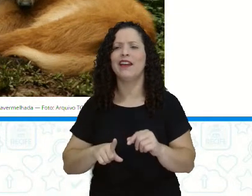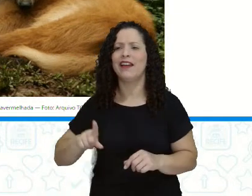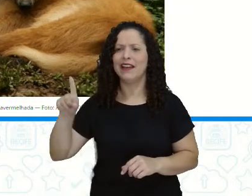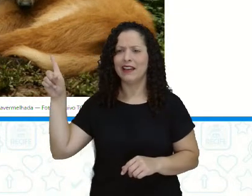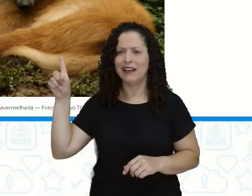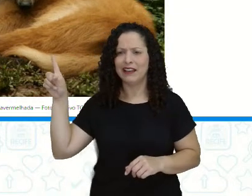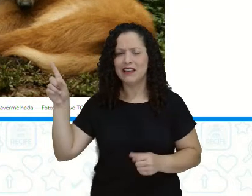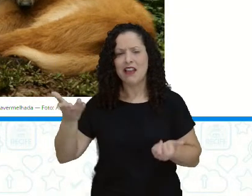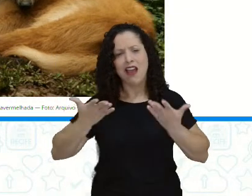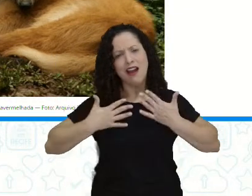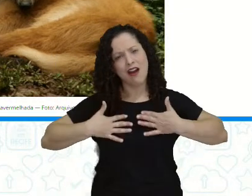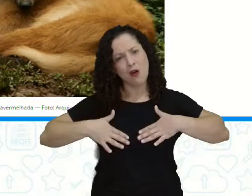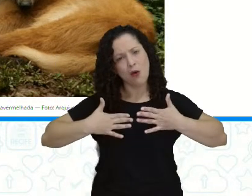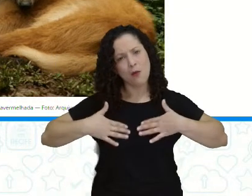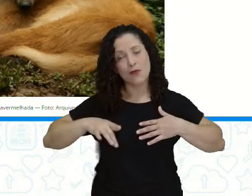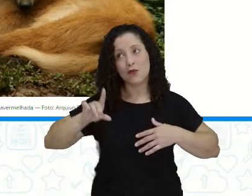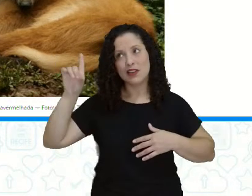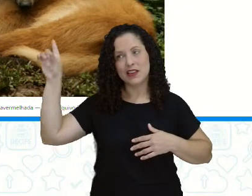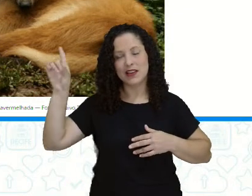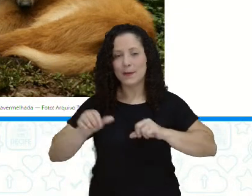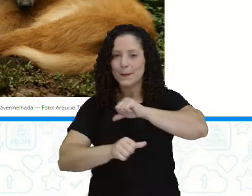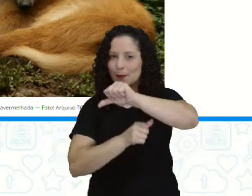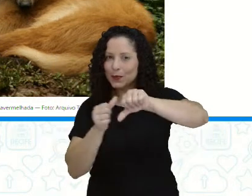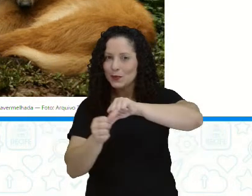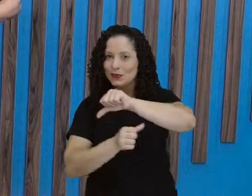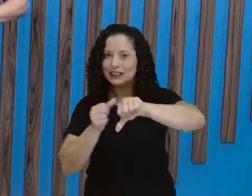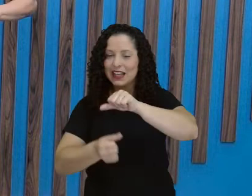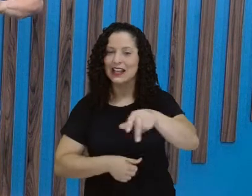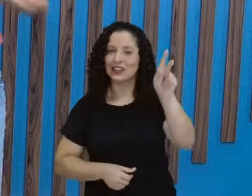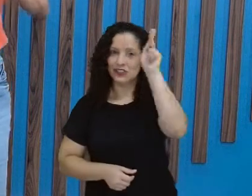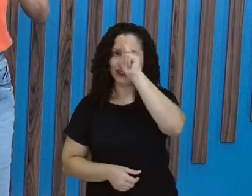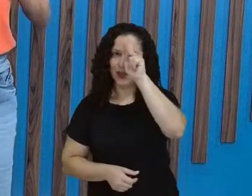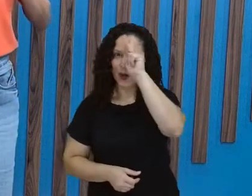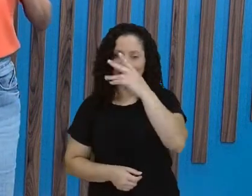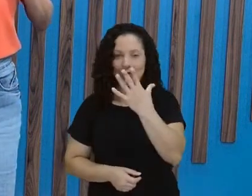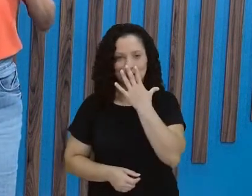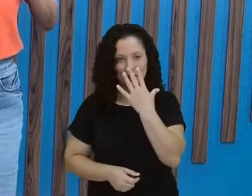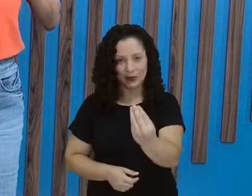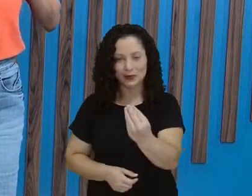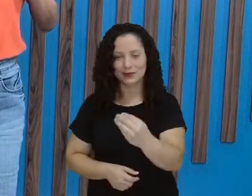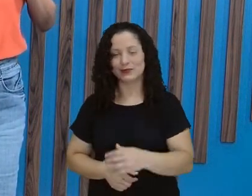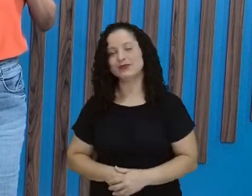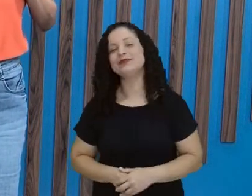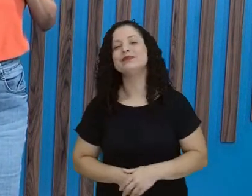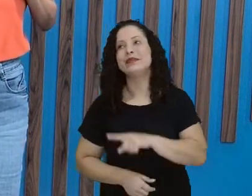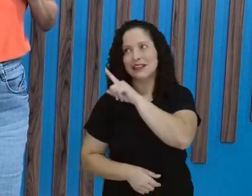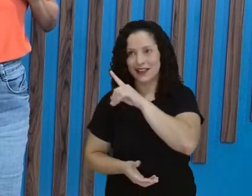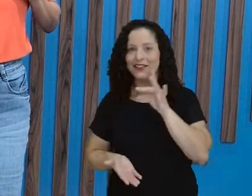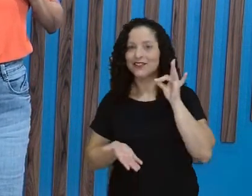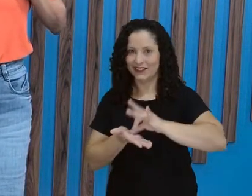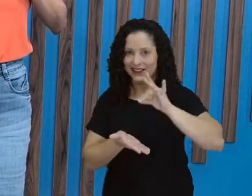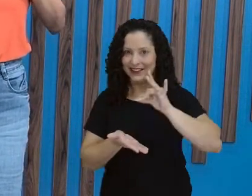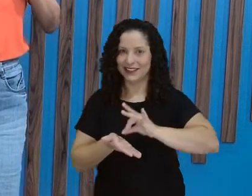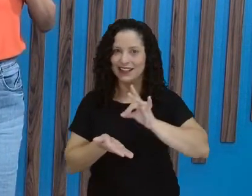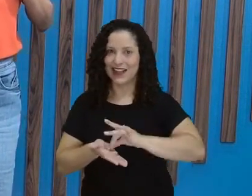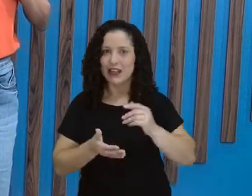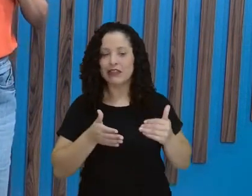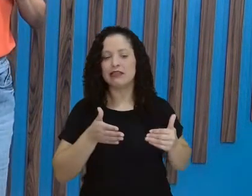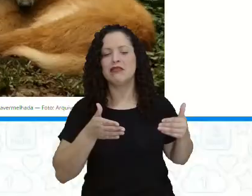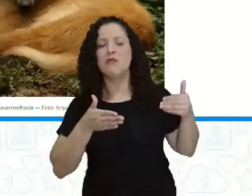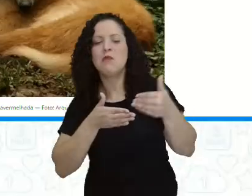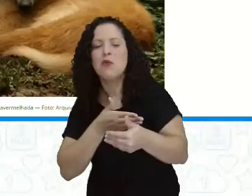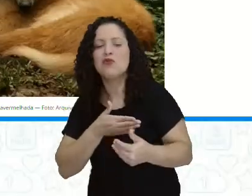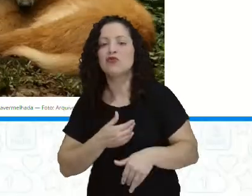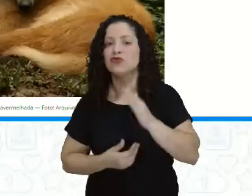desmistifica a história do lobo mau. Então essa história é verdadeira. E agora, daqui por diante, você já fica